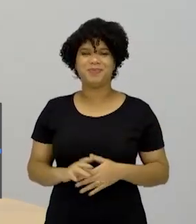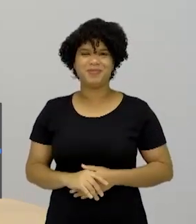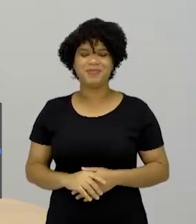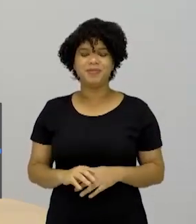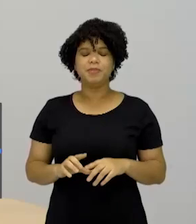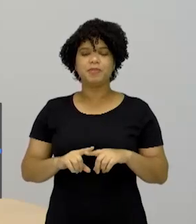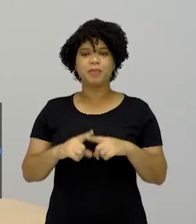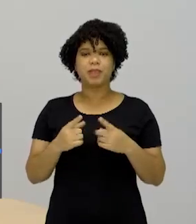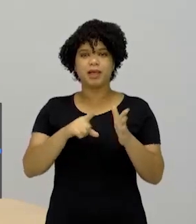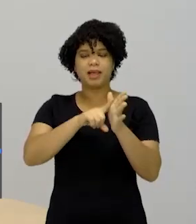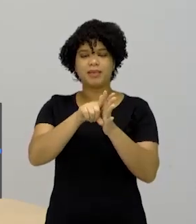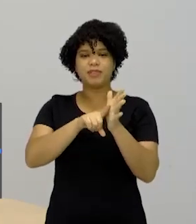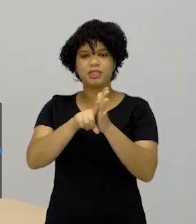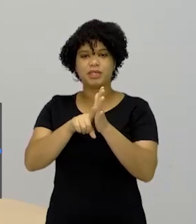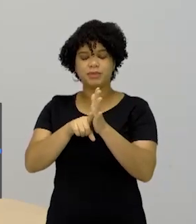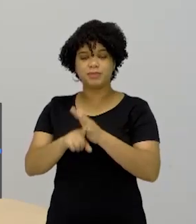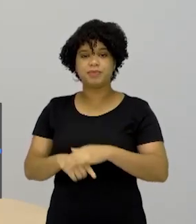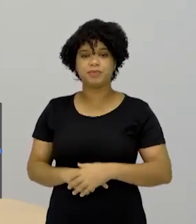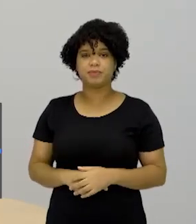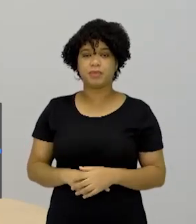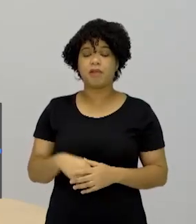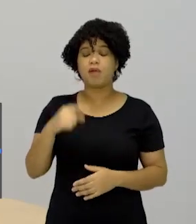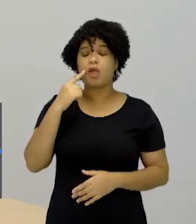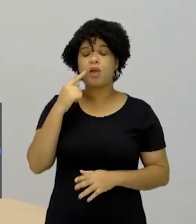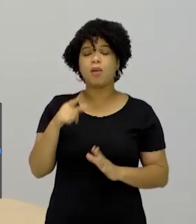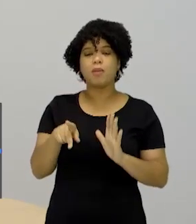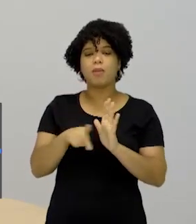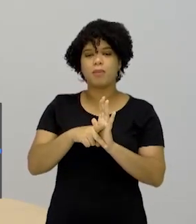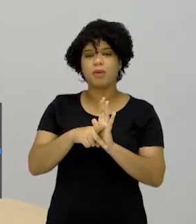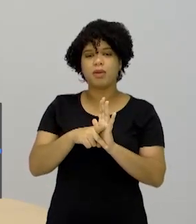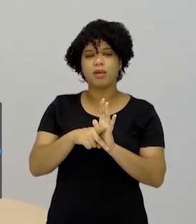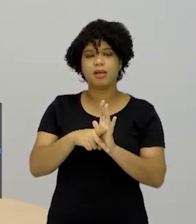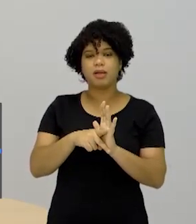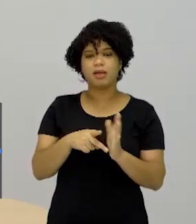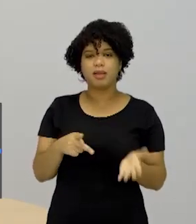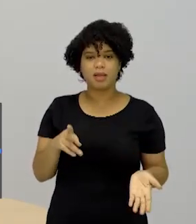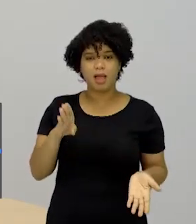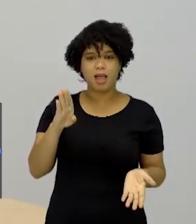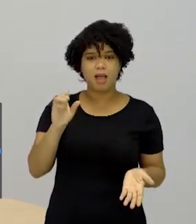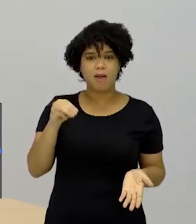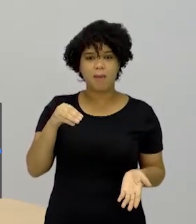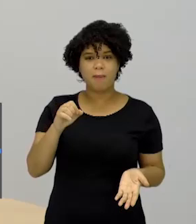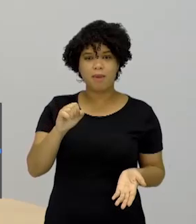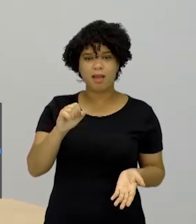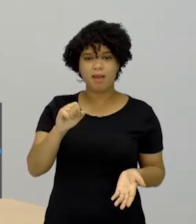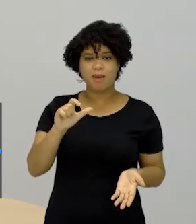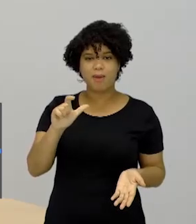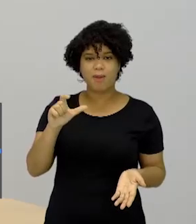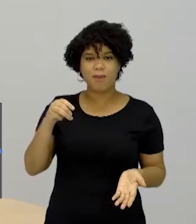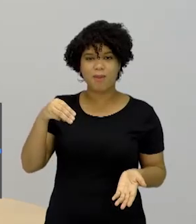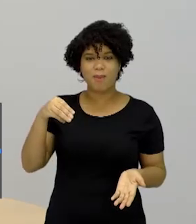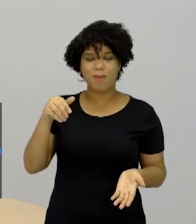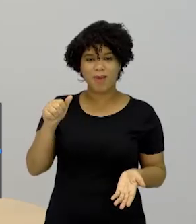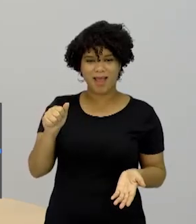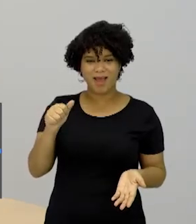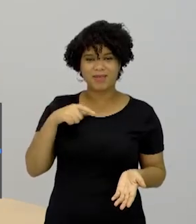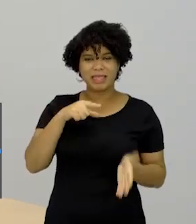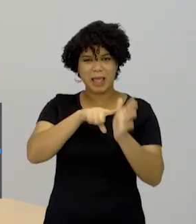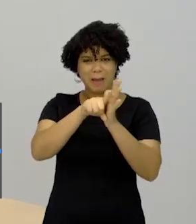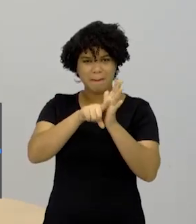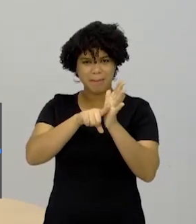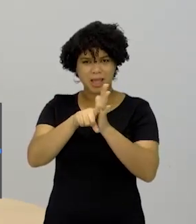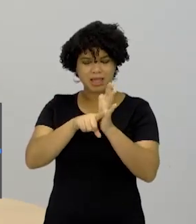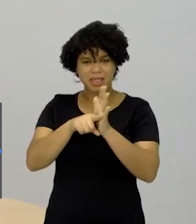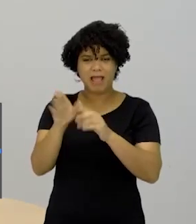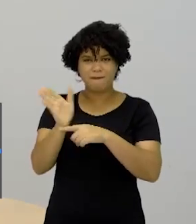Consulte Bauman, Zygmunt Bauman, tá bom? Leiam sobre ele, leiam bastante, tem vídeos na internet sobre ele, tem